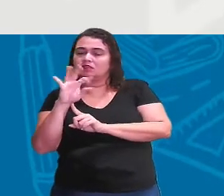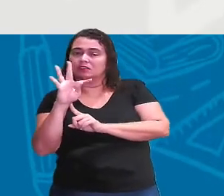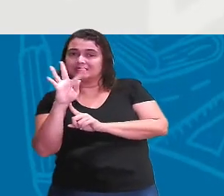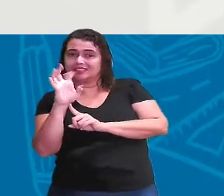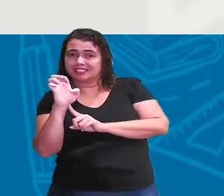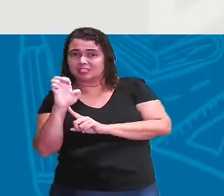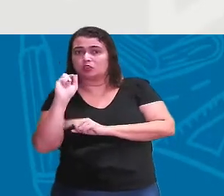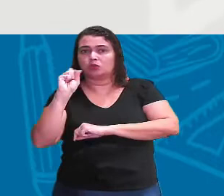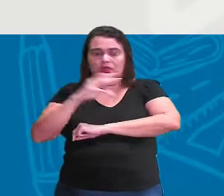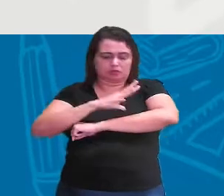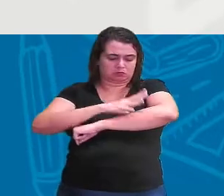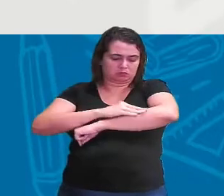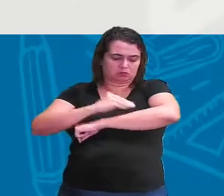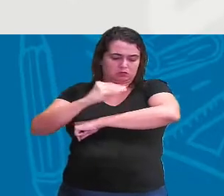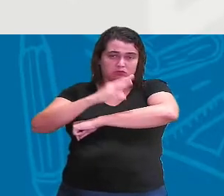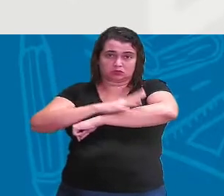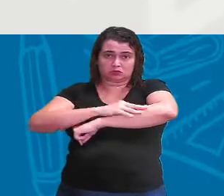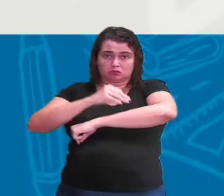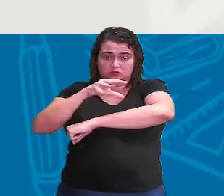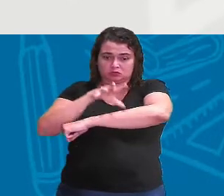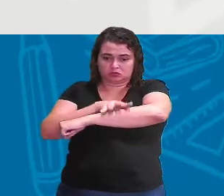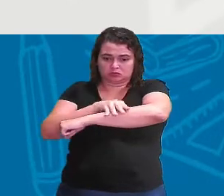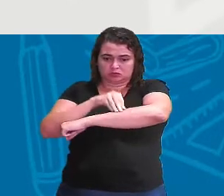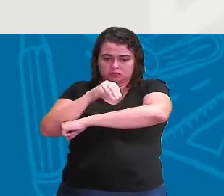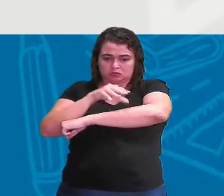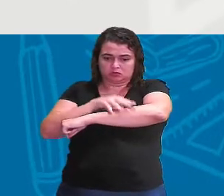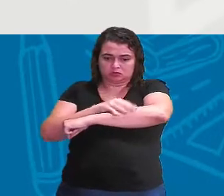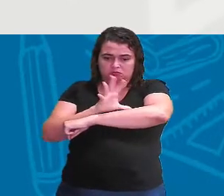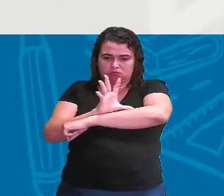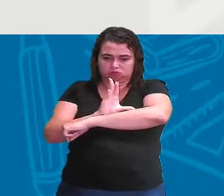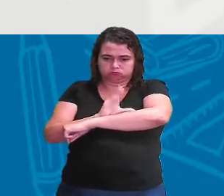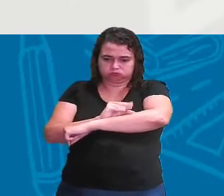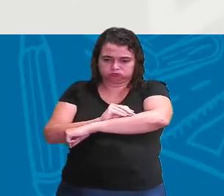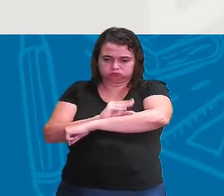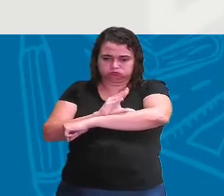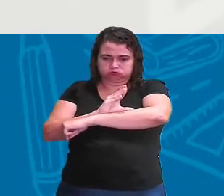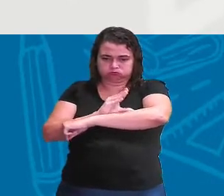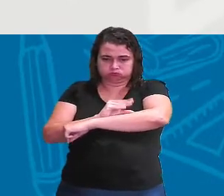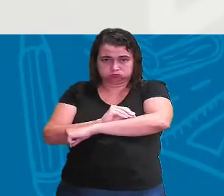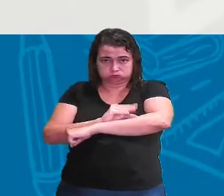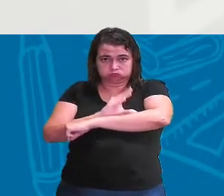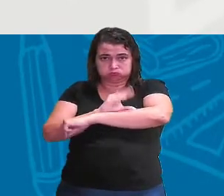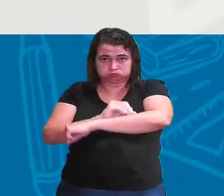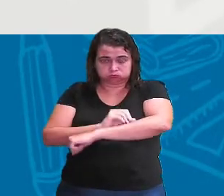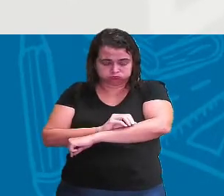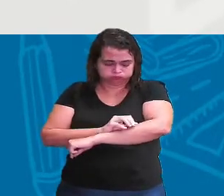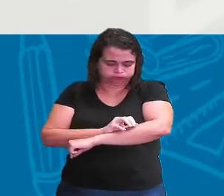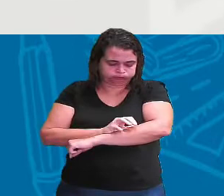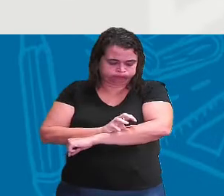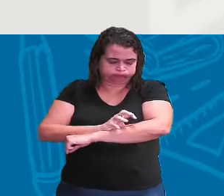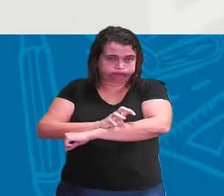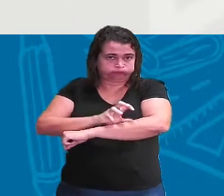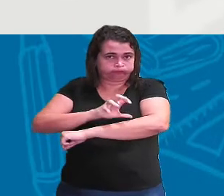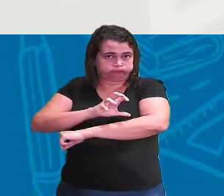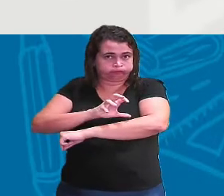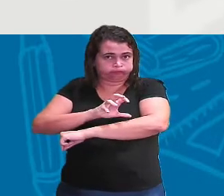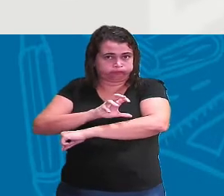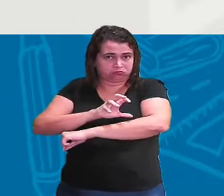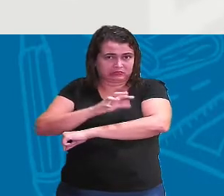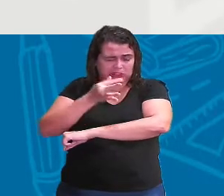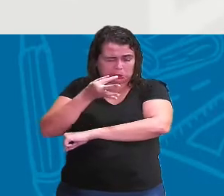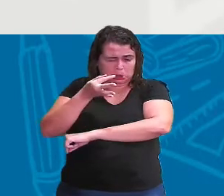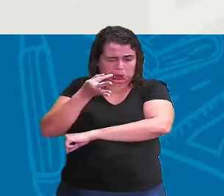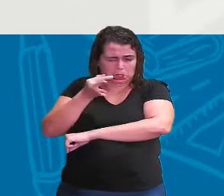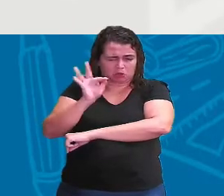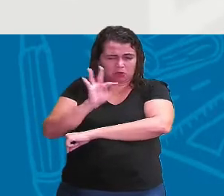músculos. Seus músculos ficam inflamados a ponto, muitas vezes, das pessoas que têm a chikungunya ficar de